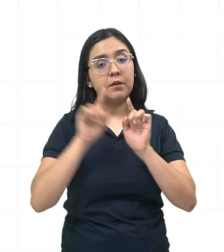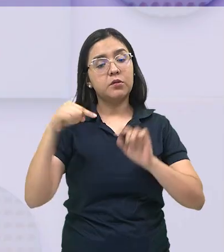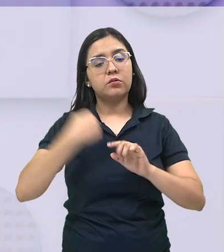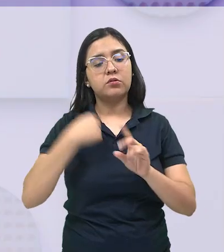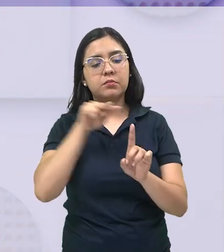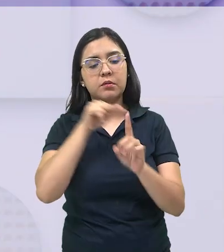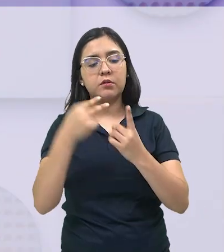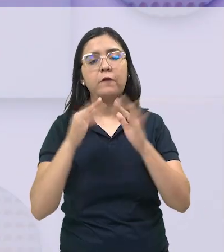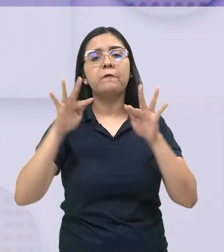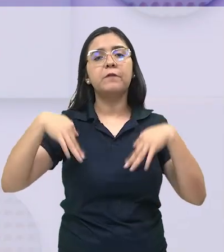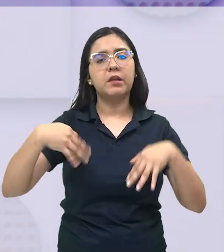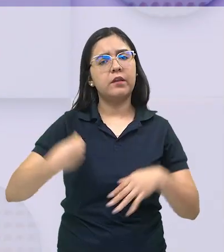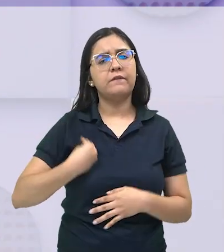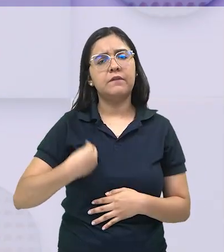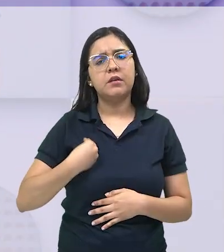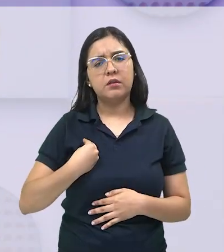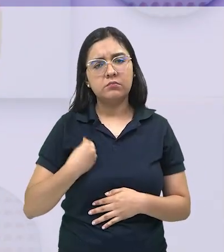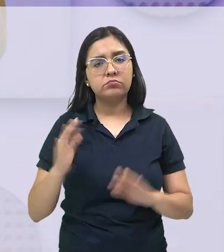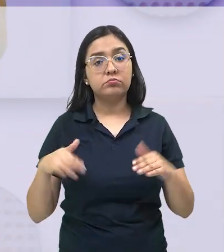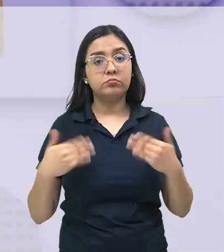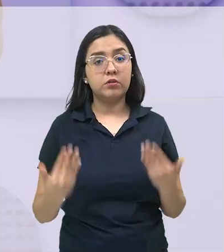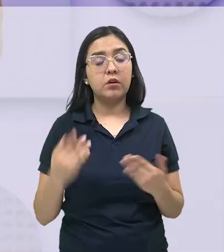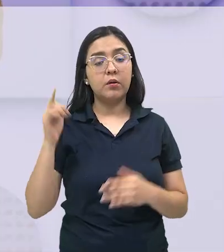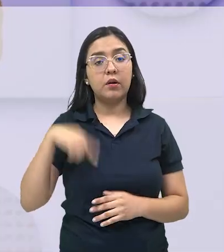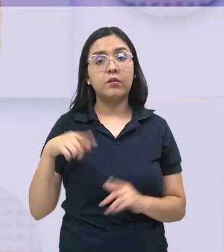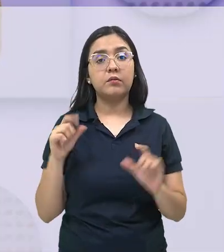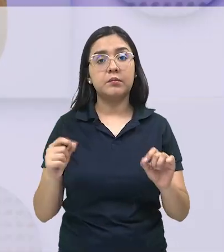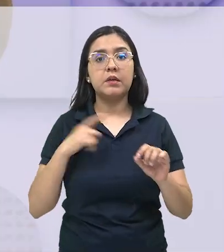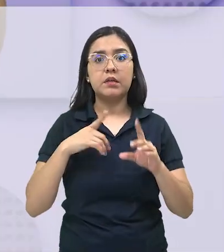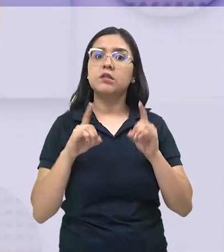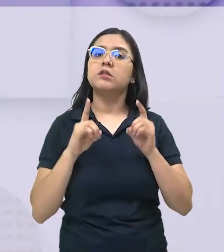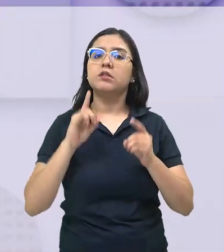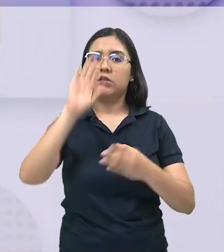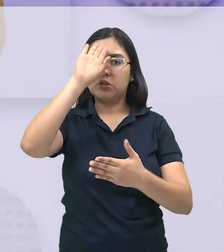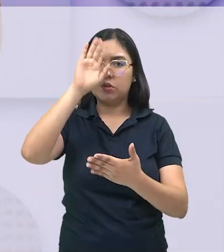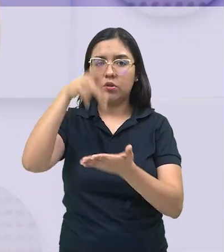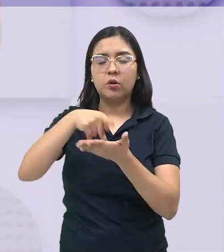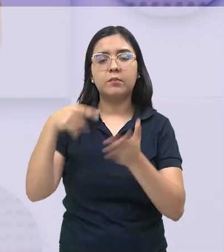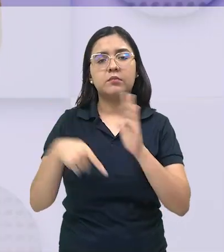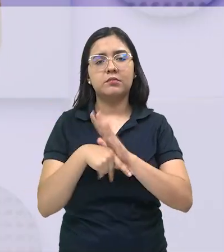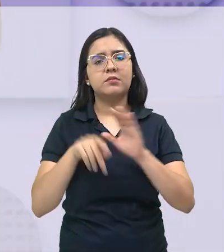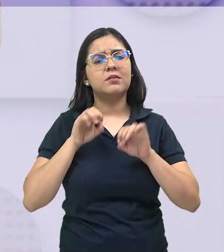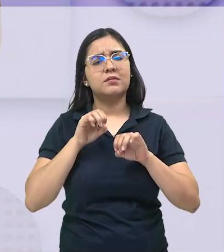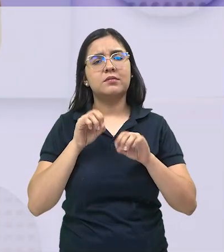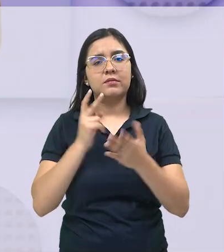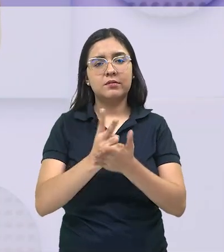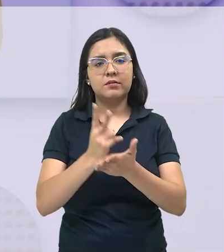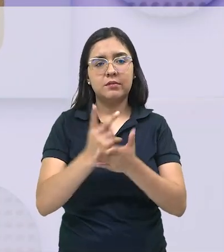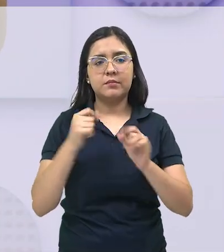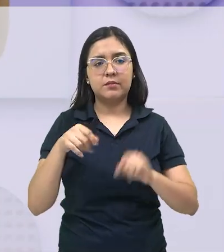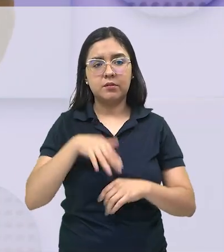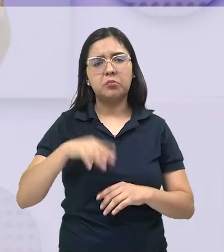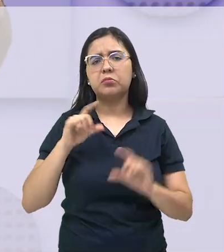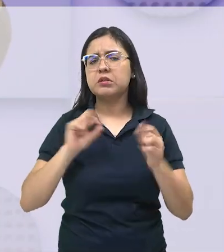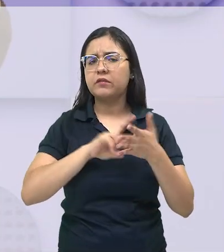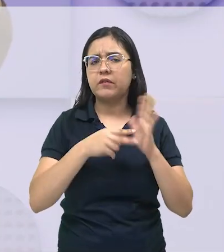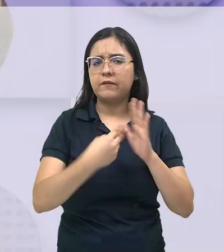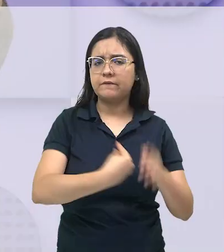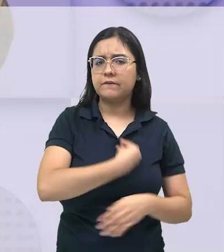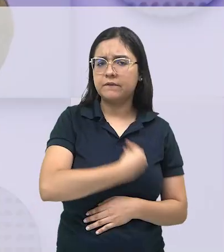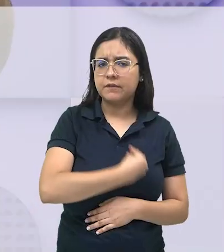nossa visão sobre fim da vida. Então, esses dogmas sempre vão permear essa dimensão do que é a